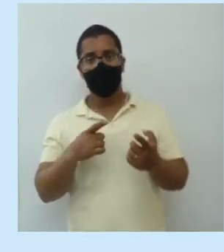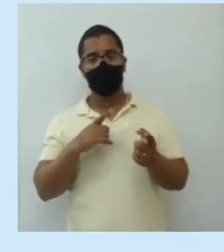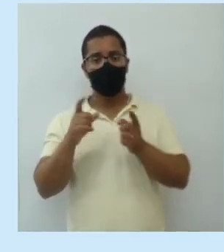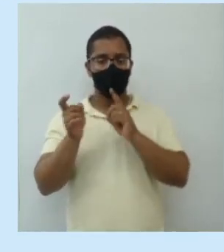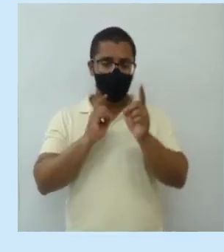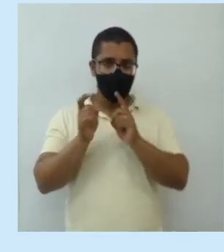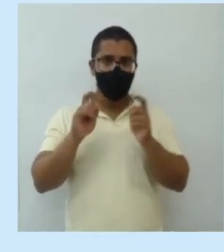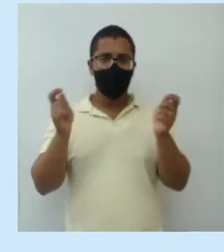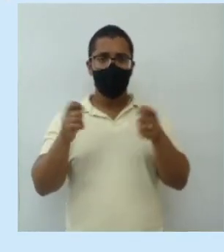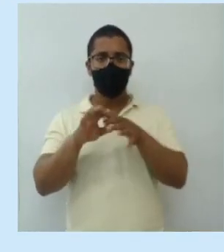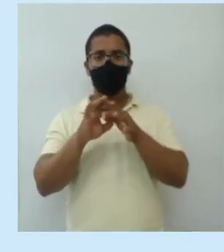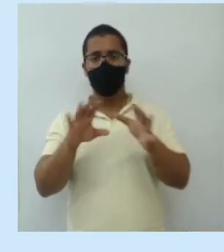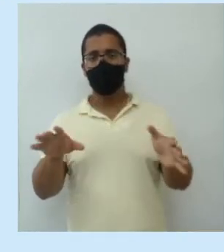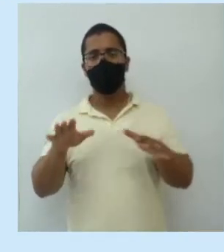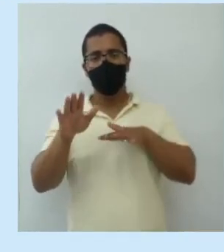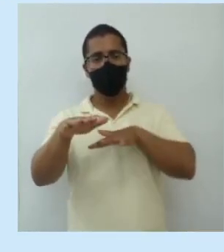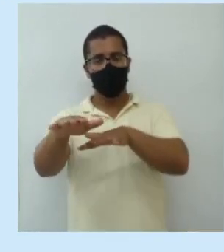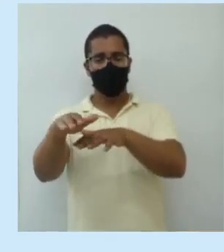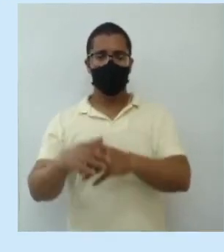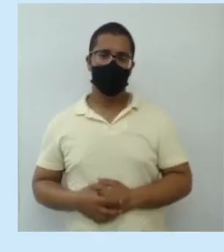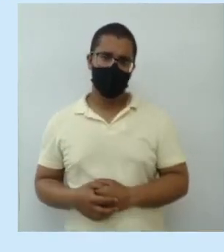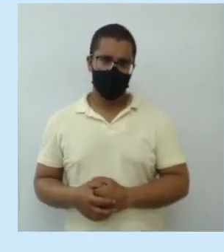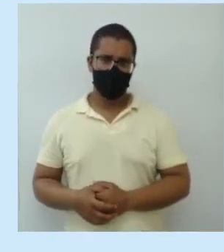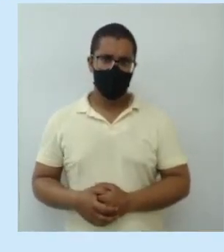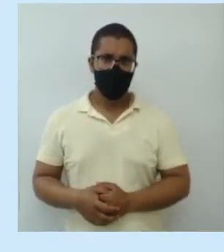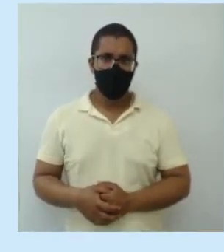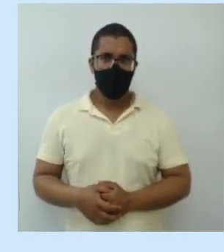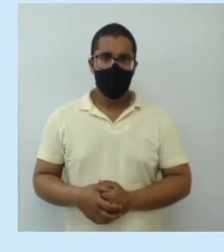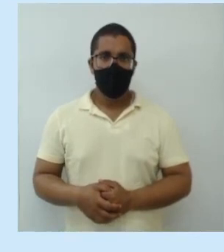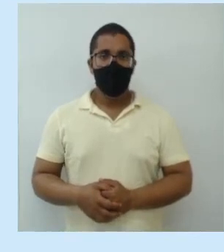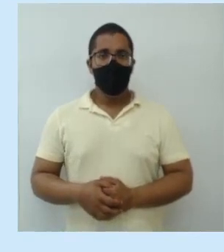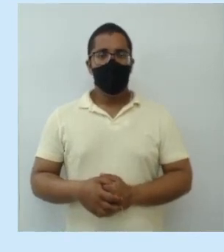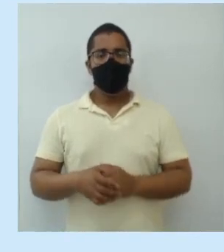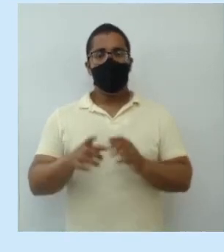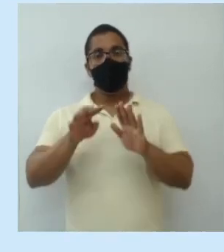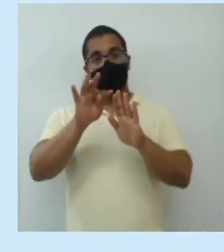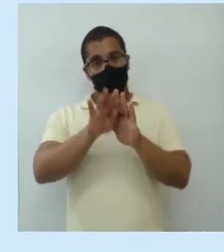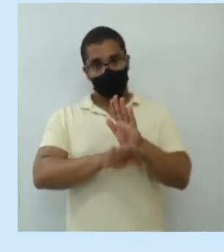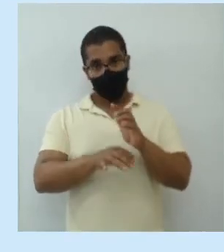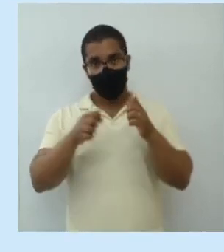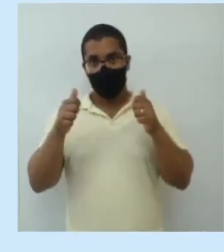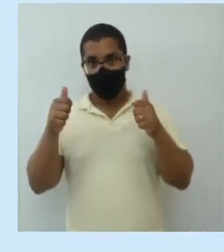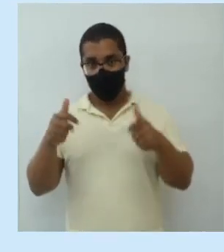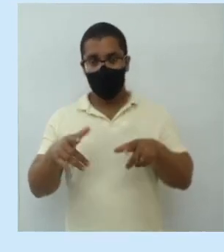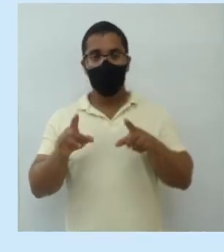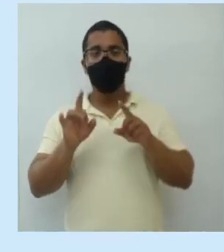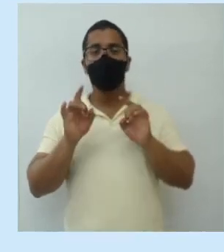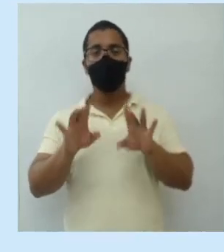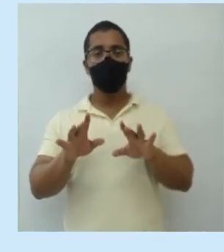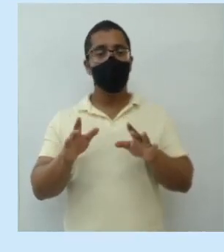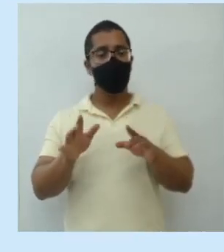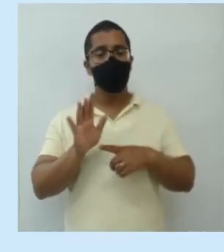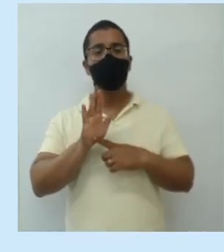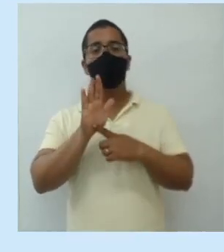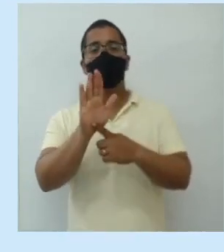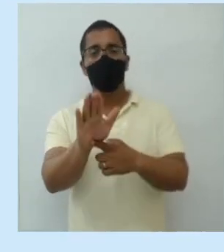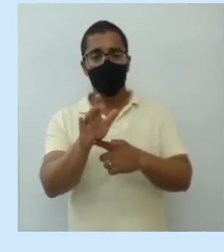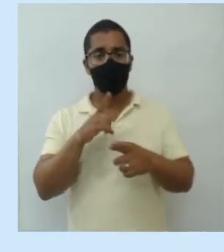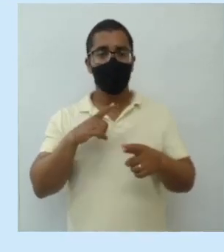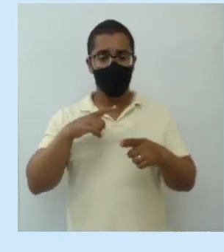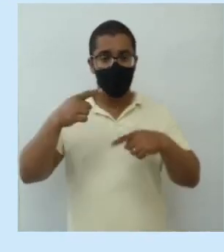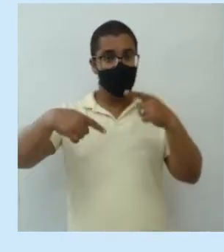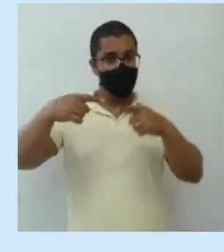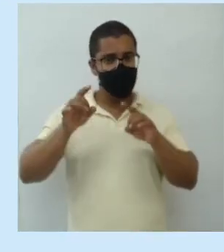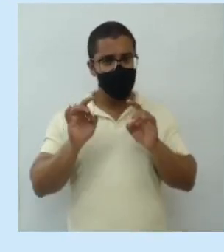uma maior liberdade a esses movimentos. Continuando o texto, e não se trata apenas da reconstrução do regime